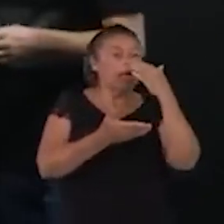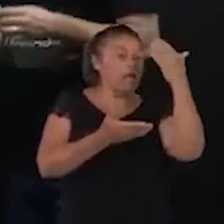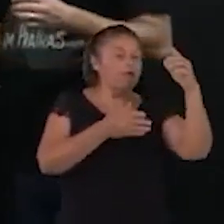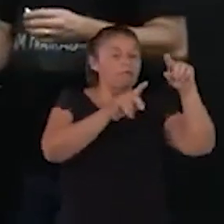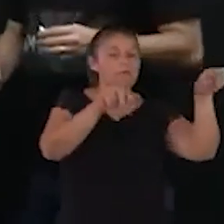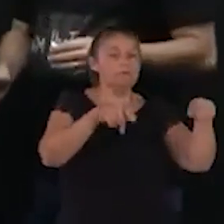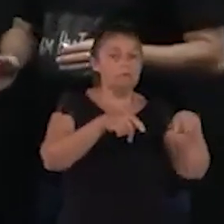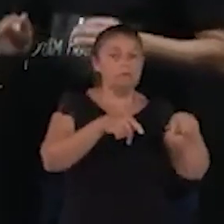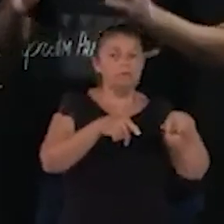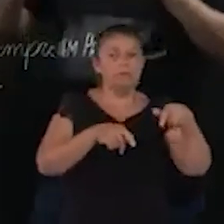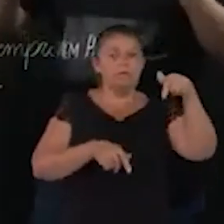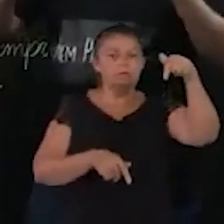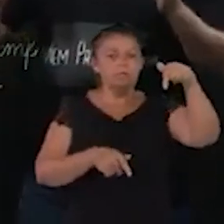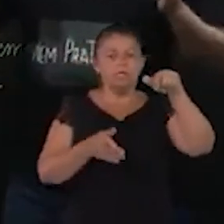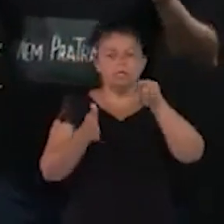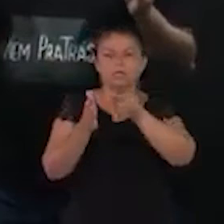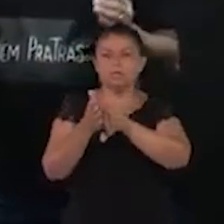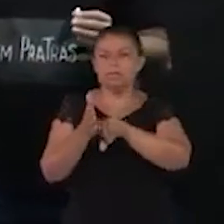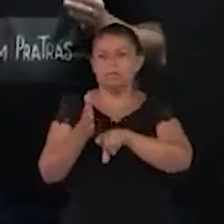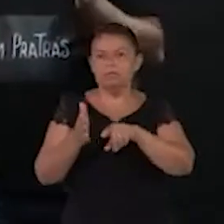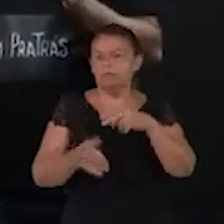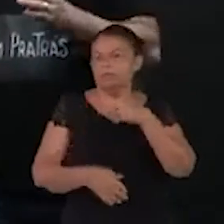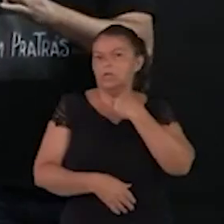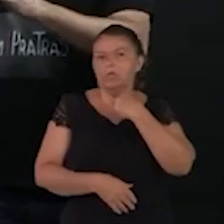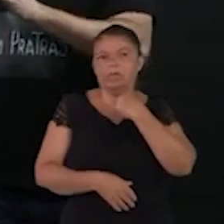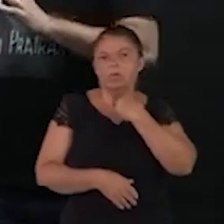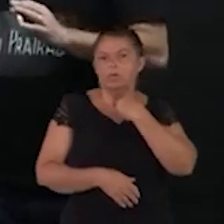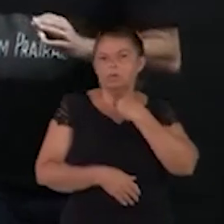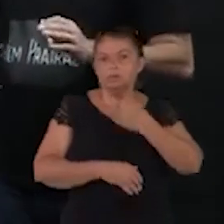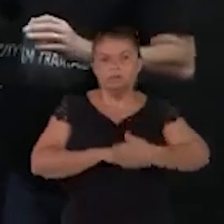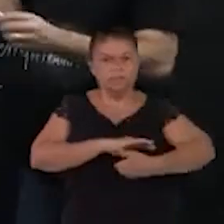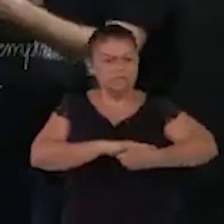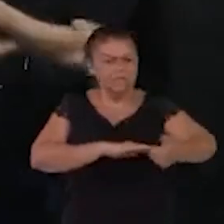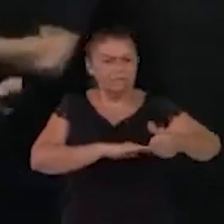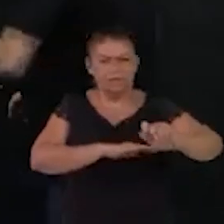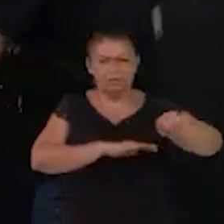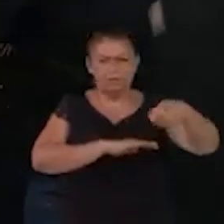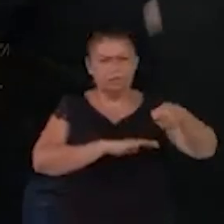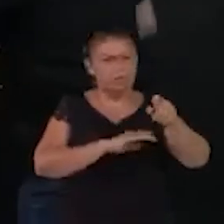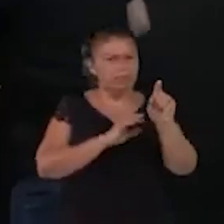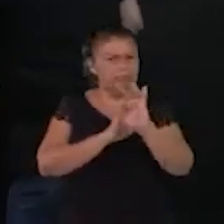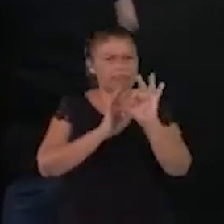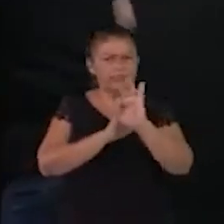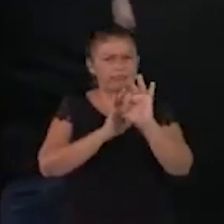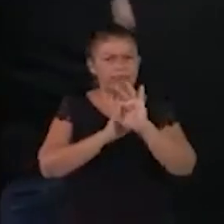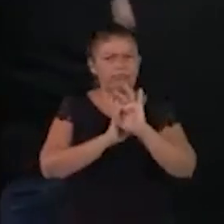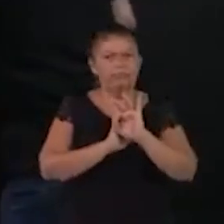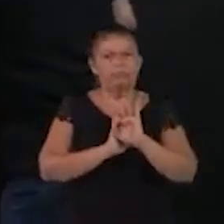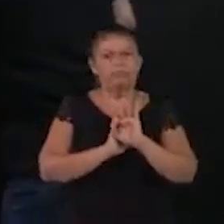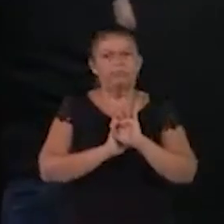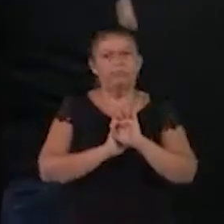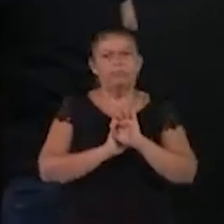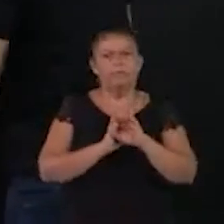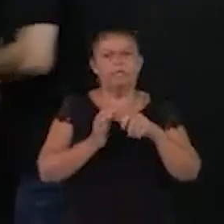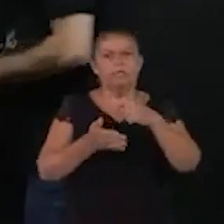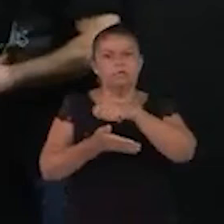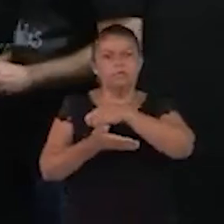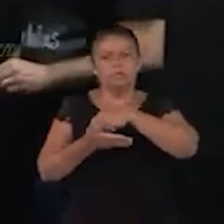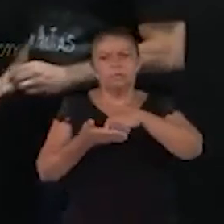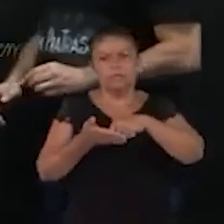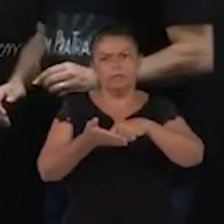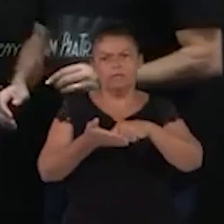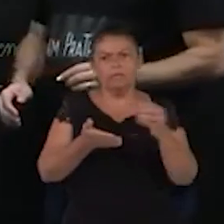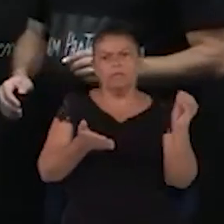fato de o 7 ser negativo, eu não posso descartar o seu sinal. Logo, então, a gente escreve